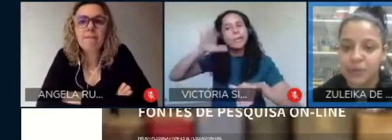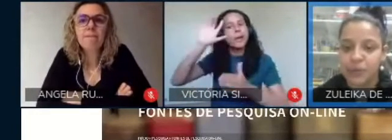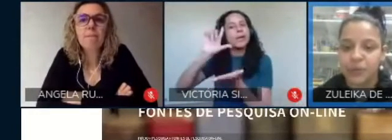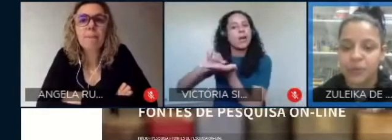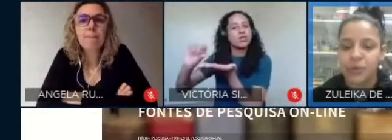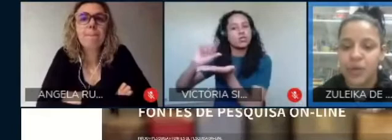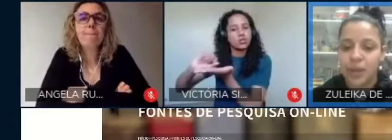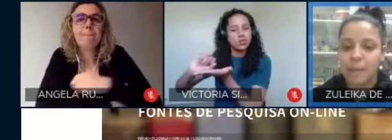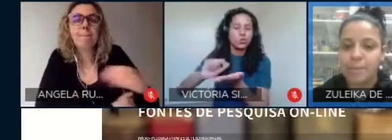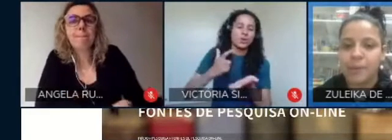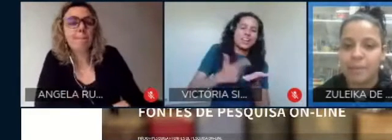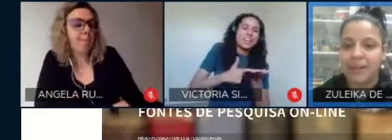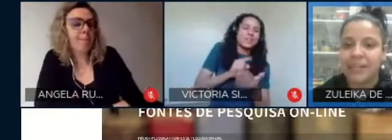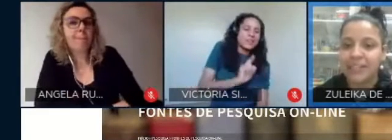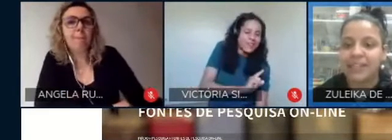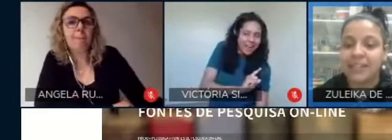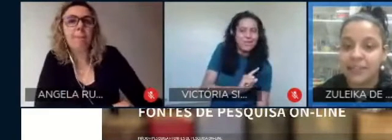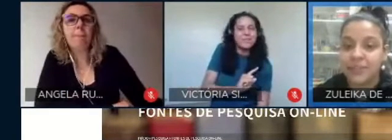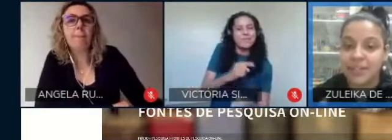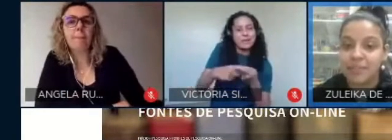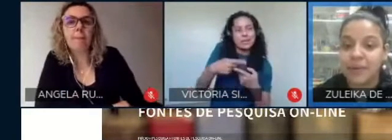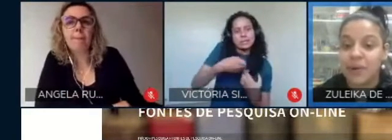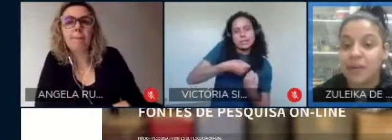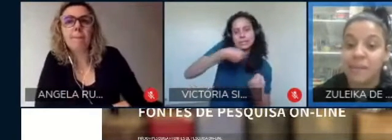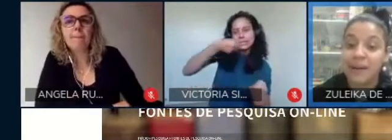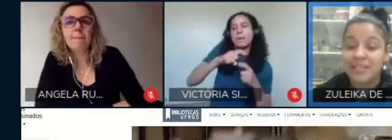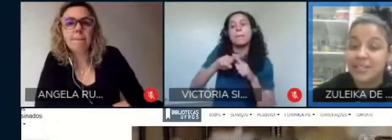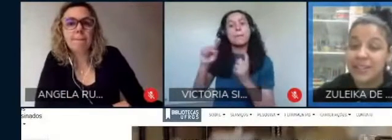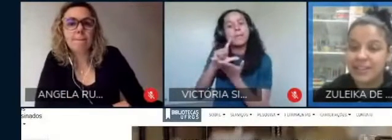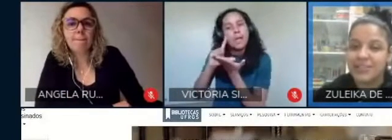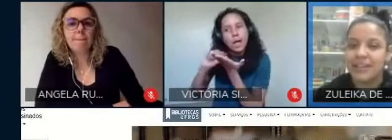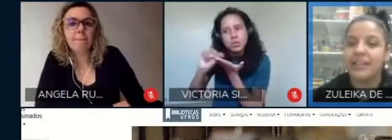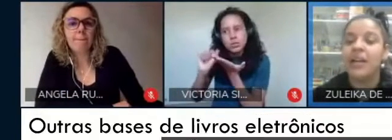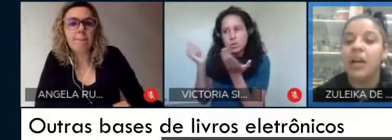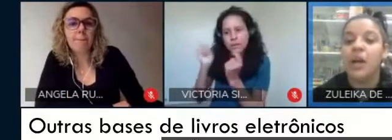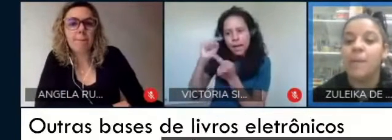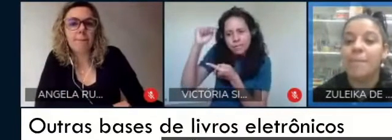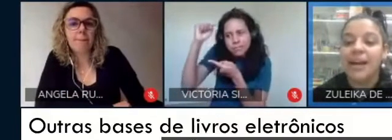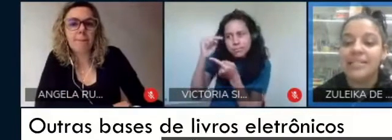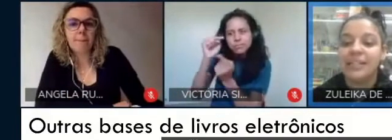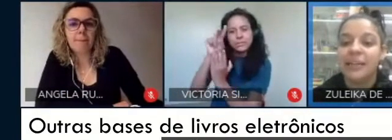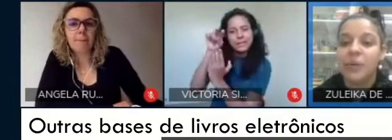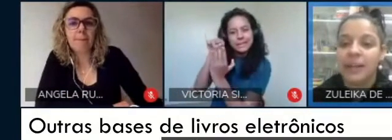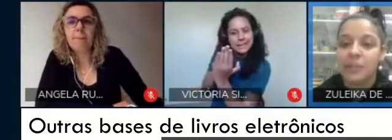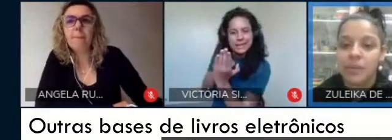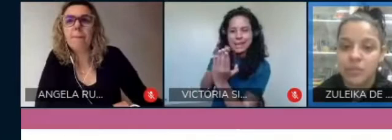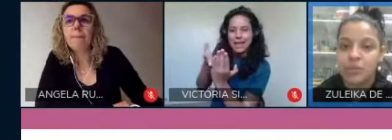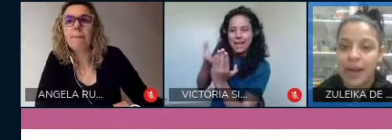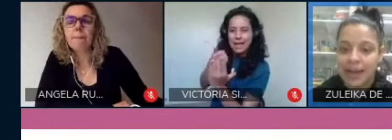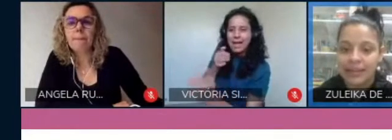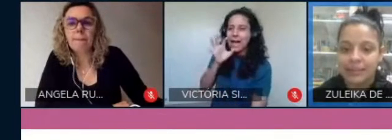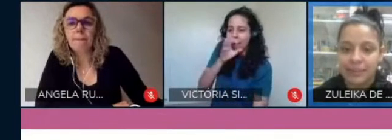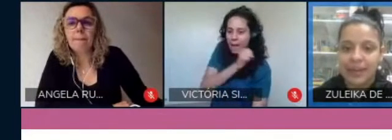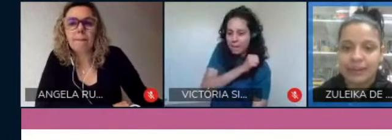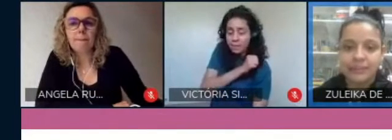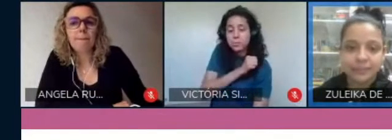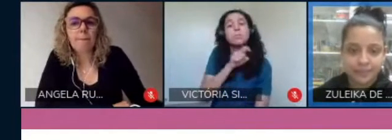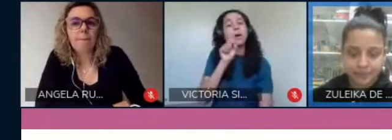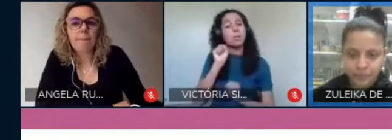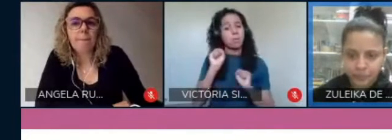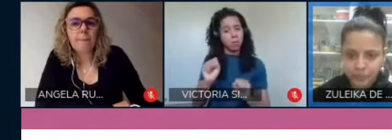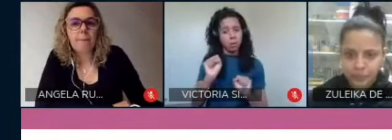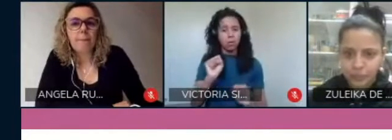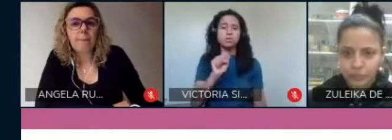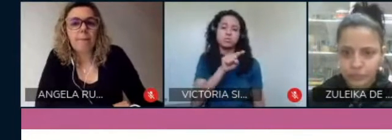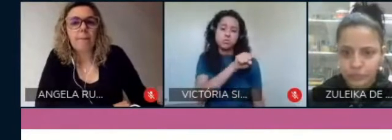útil, né? Porque para quem está querendo saber qual é a base de dados ali mais adequada para a sua área,